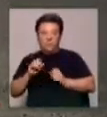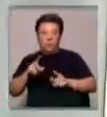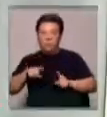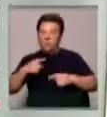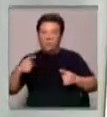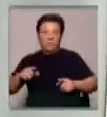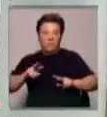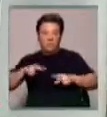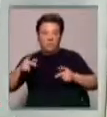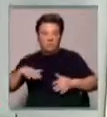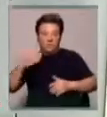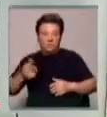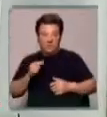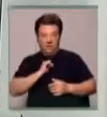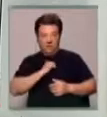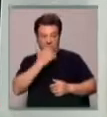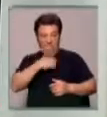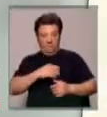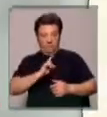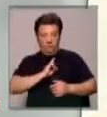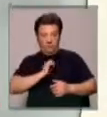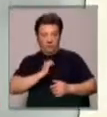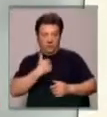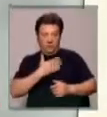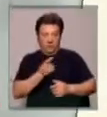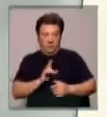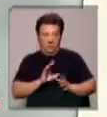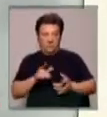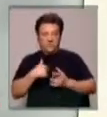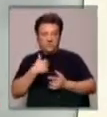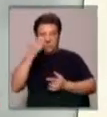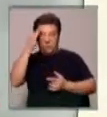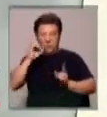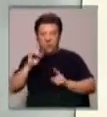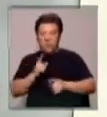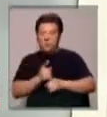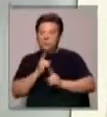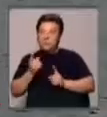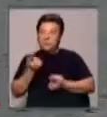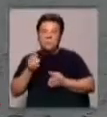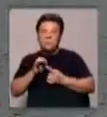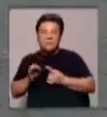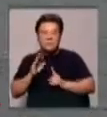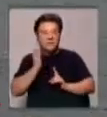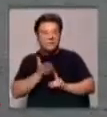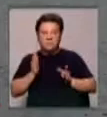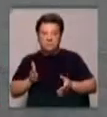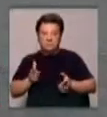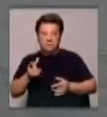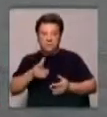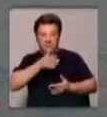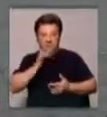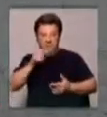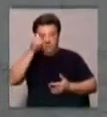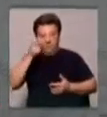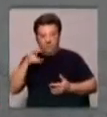qualquer outra é muito pessoalmente não me agrada foi eu acho que não há nenhum motivo para qualquer medida que possa inflações